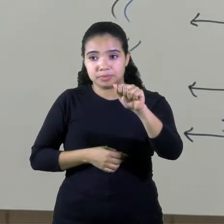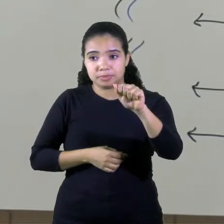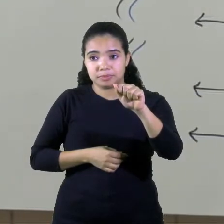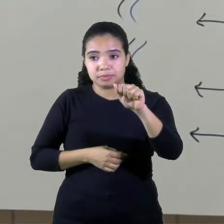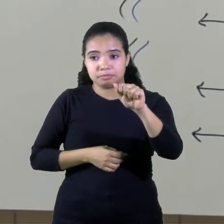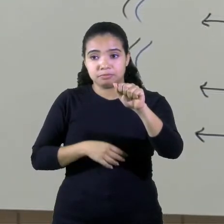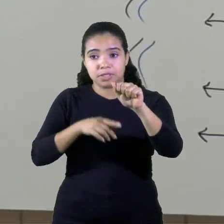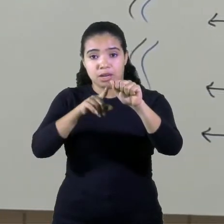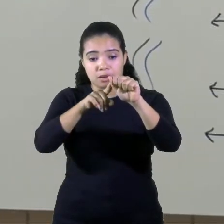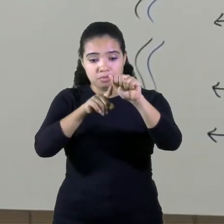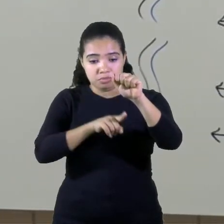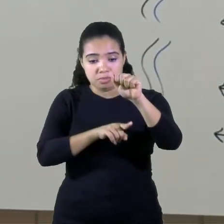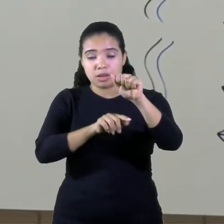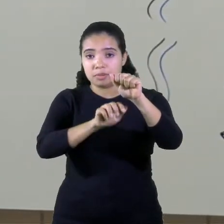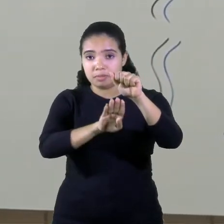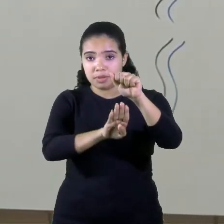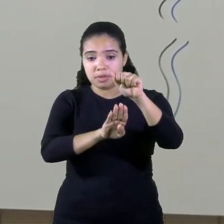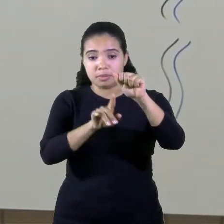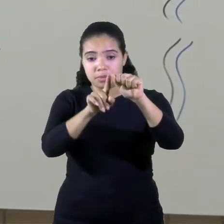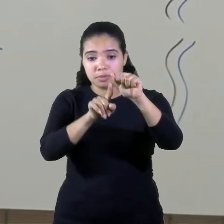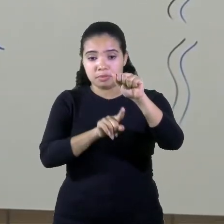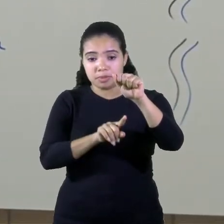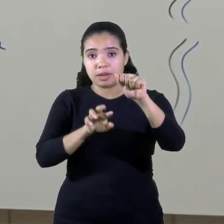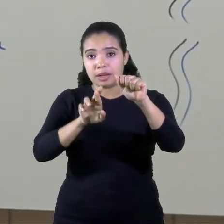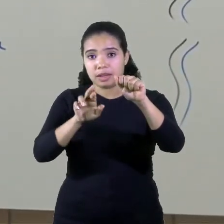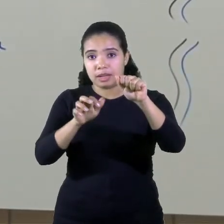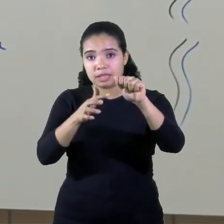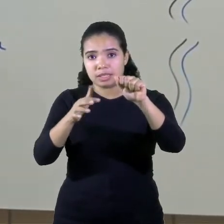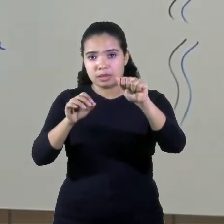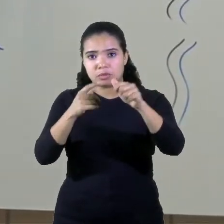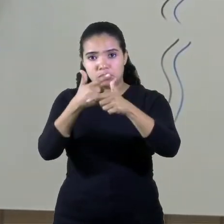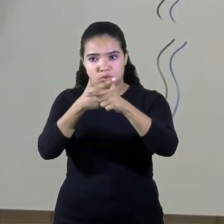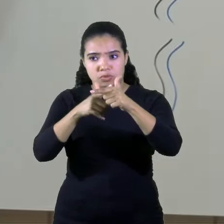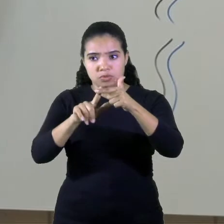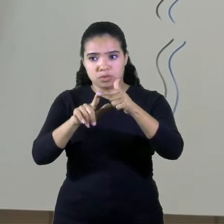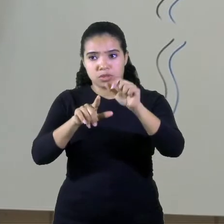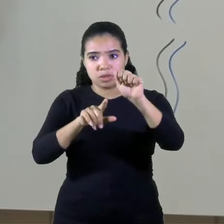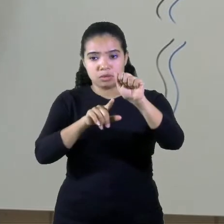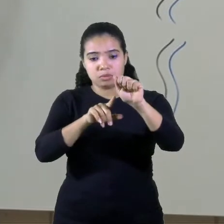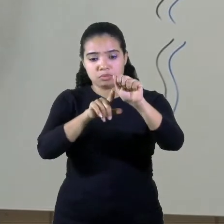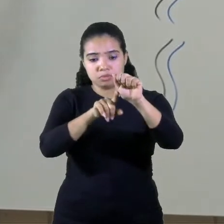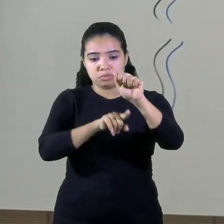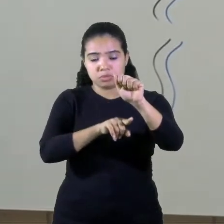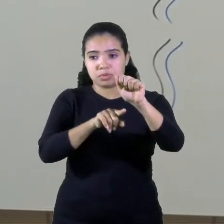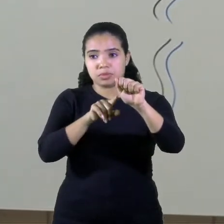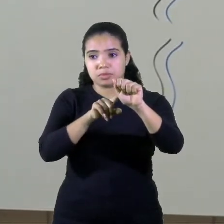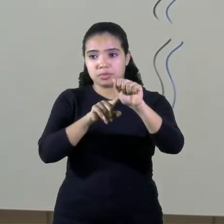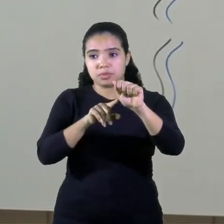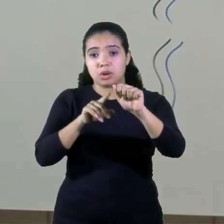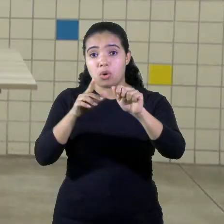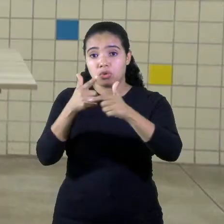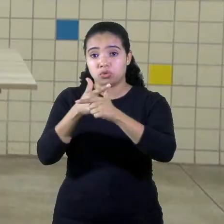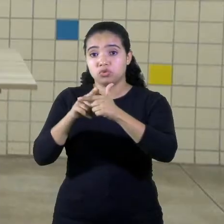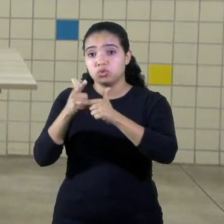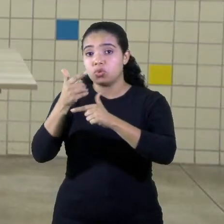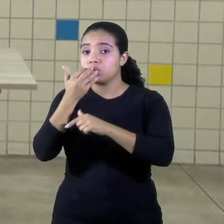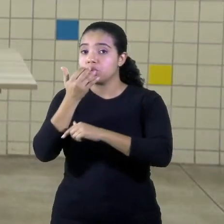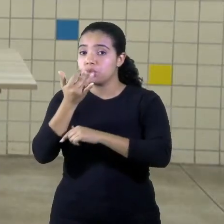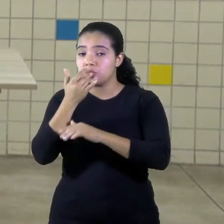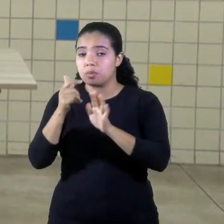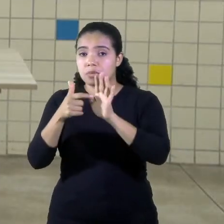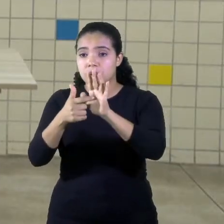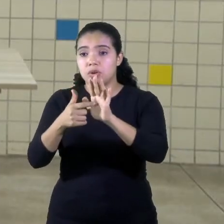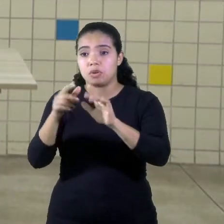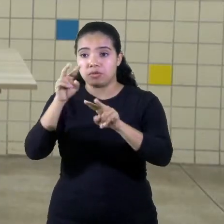ele falou em razão, então vou pensar na divisão. E se eu dividir esse segmento, deixa eu usar outra cor aqui para ficar melhor para